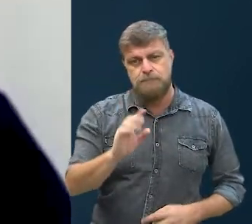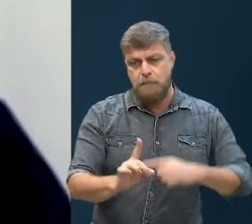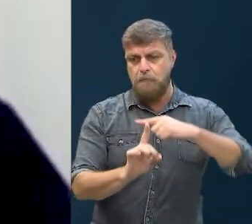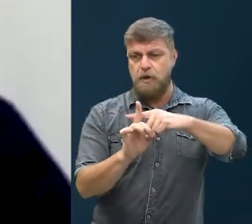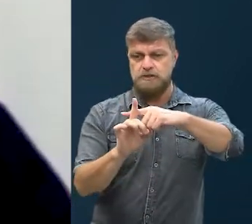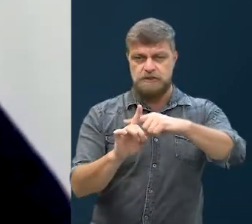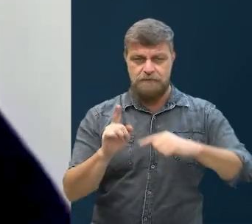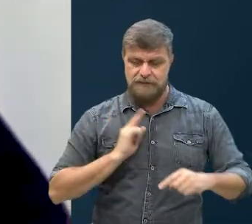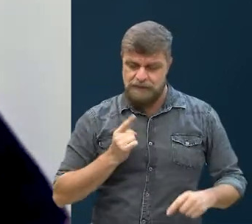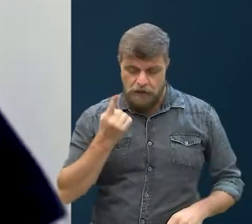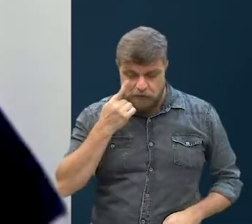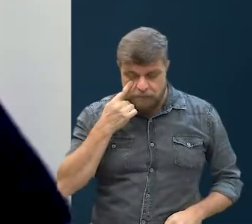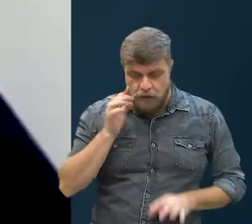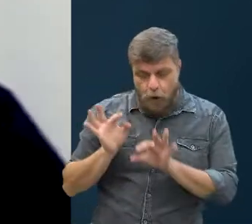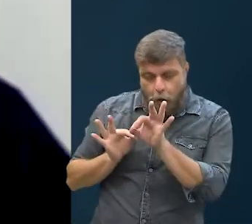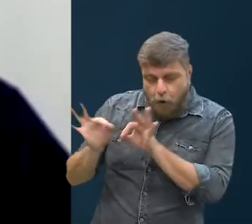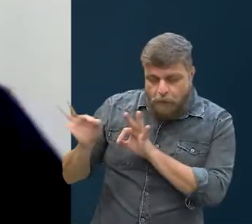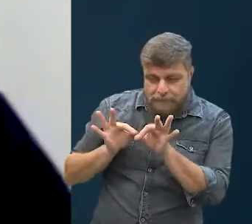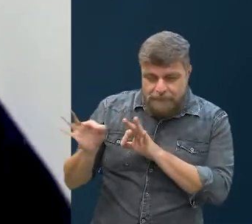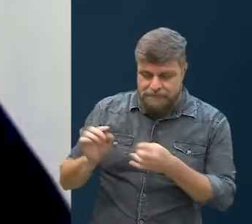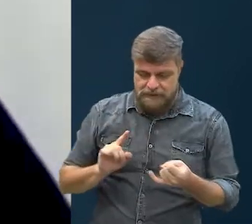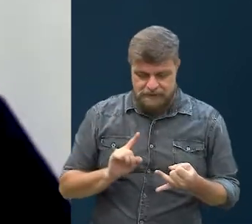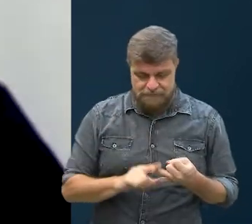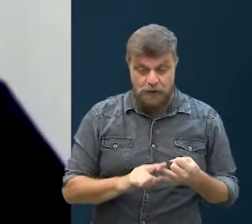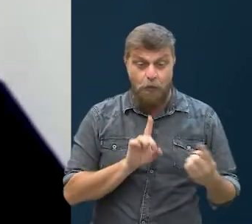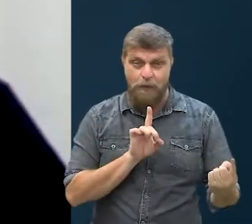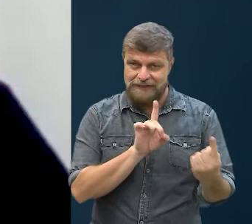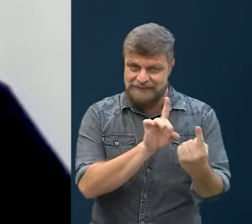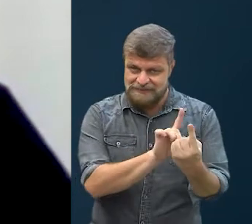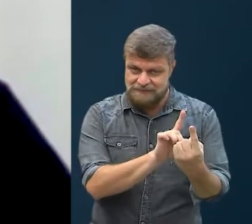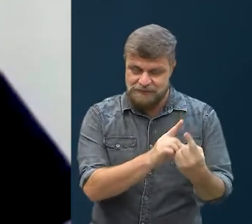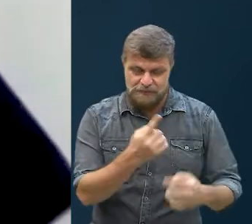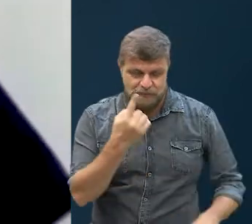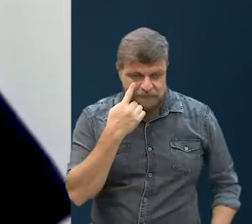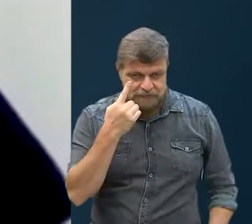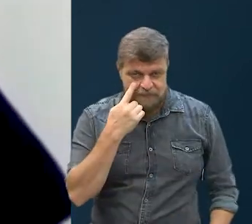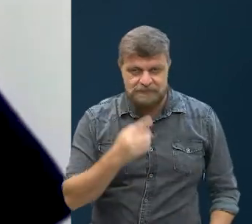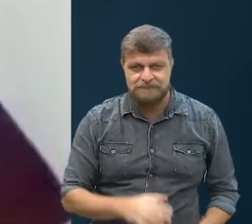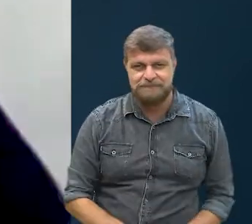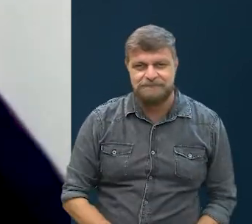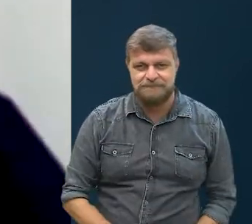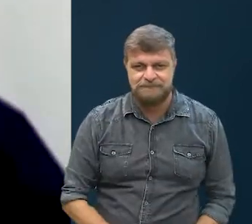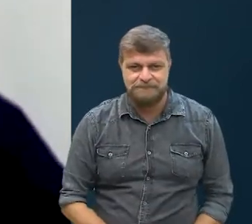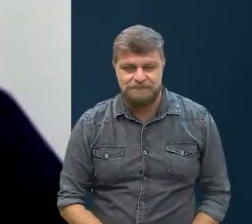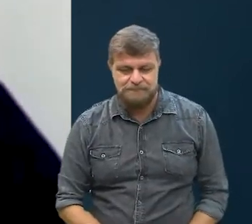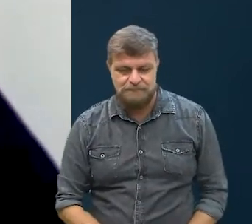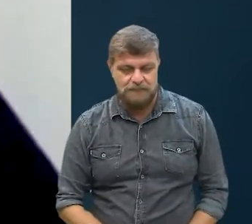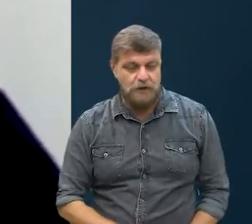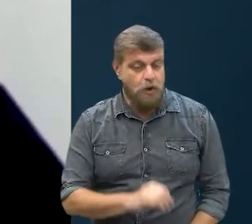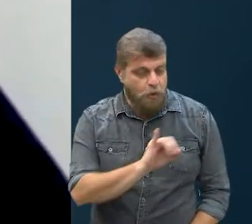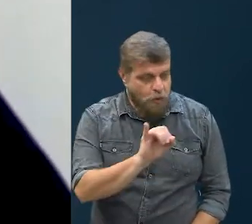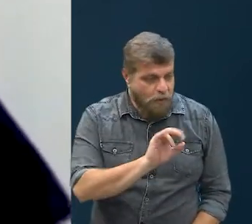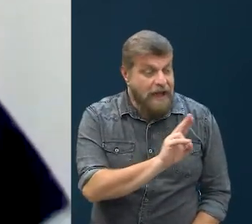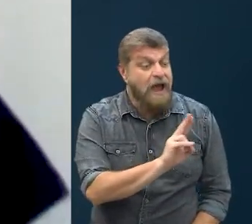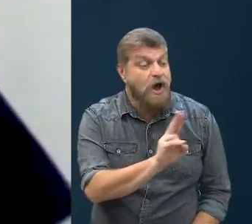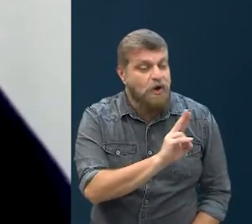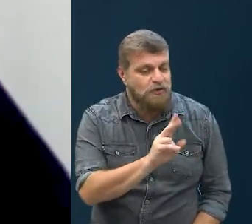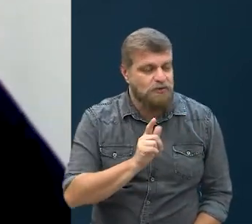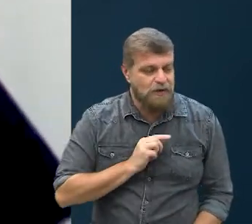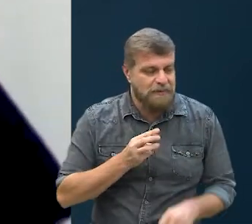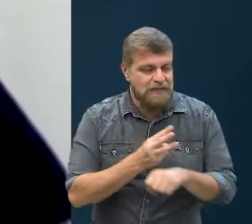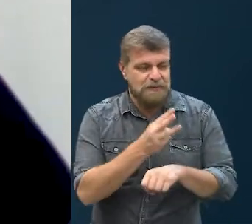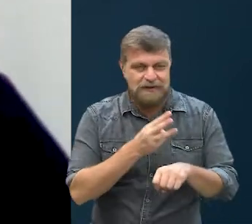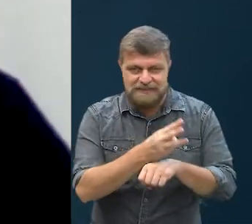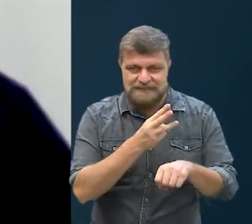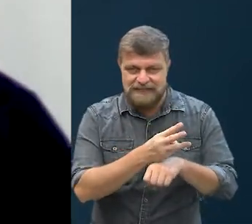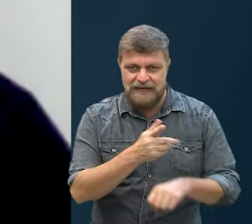como prepara o atendimento, né? A gente, oi, né? Fala o nome das pessoas, porque você está no